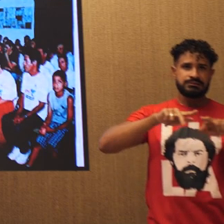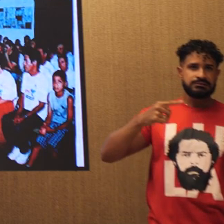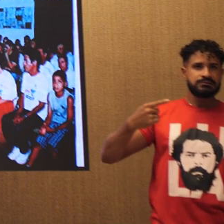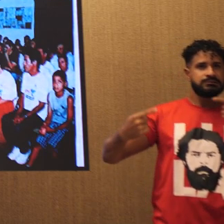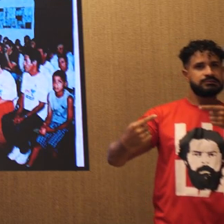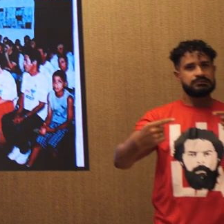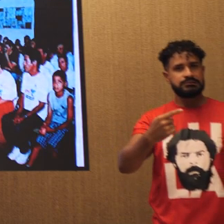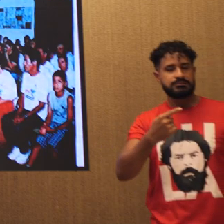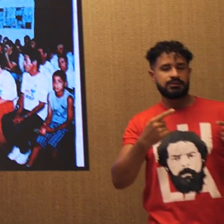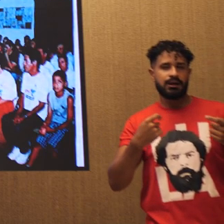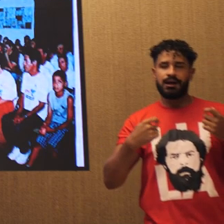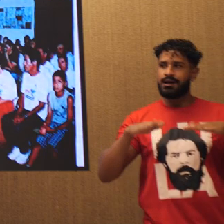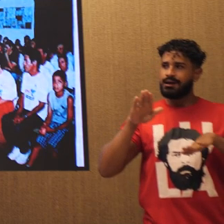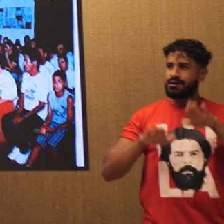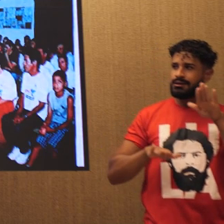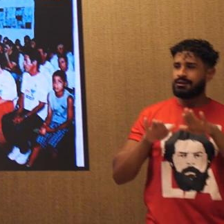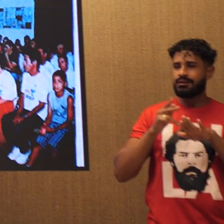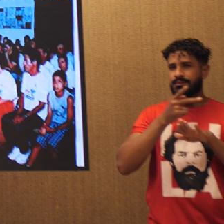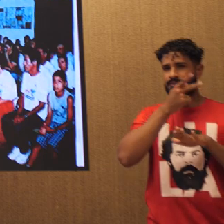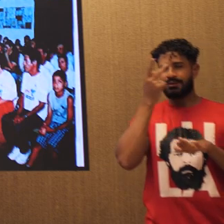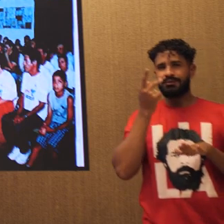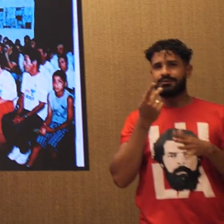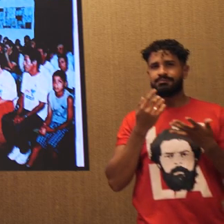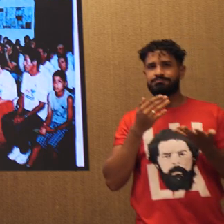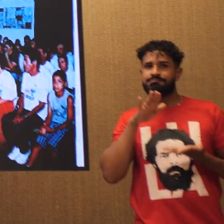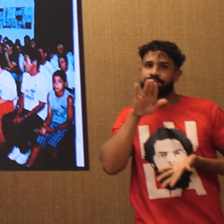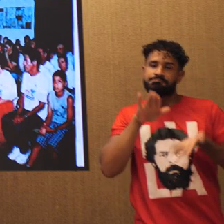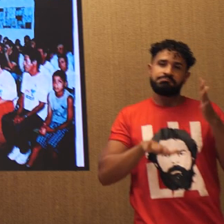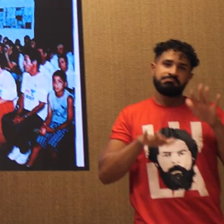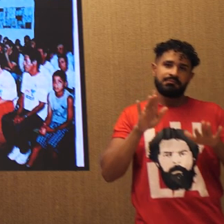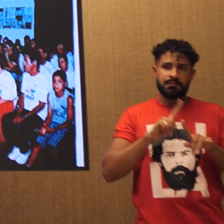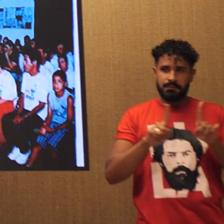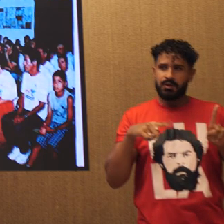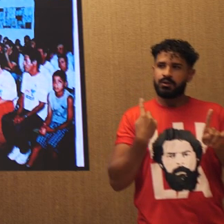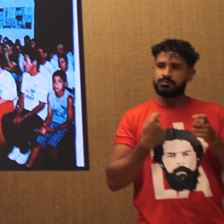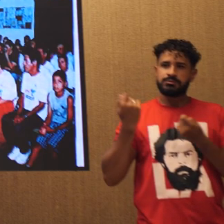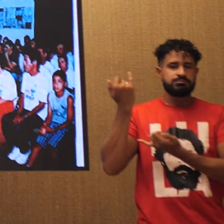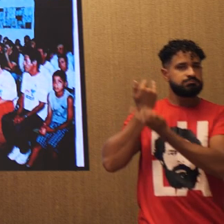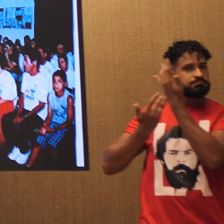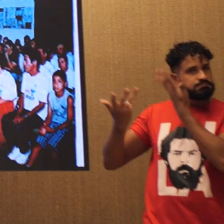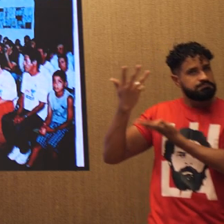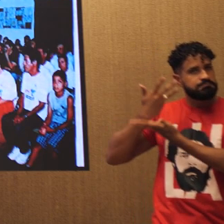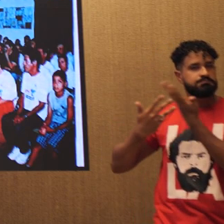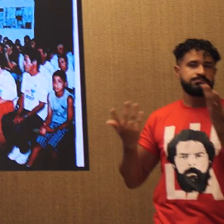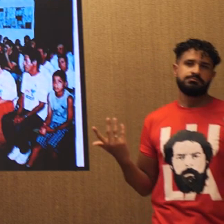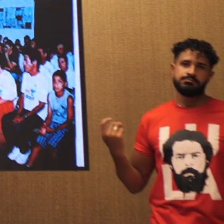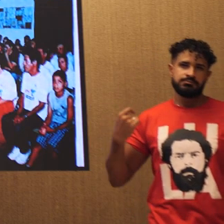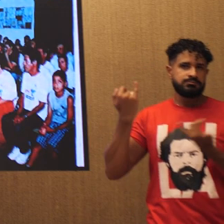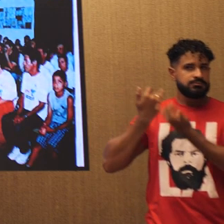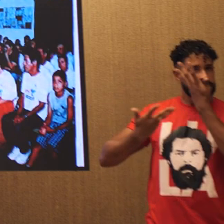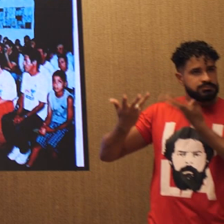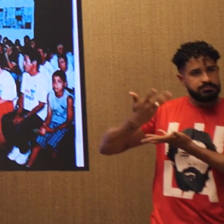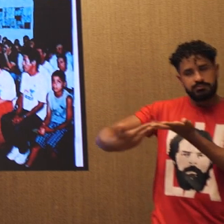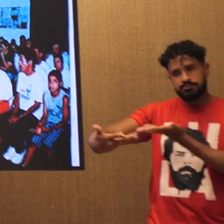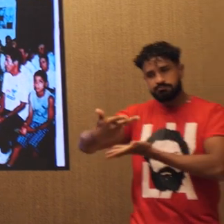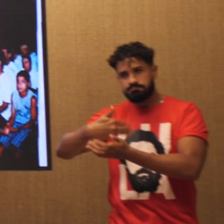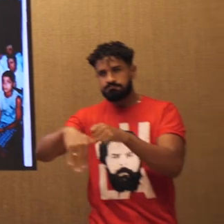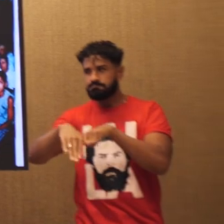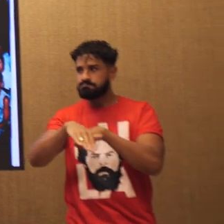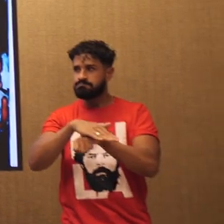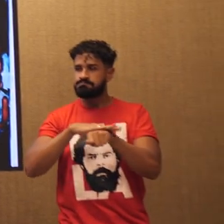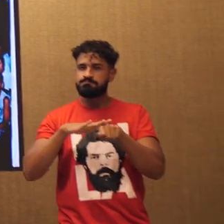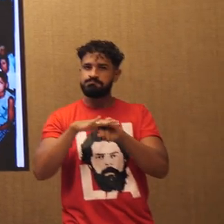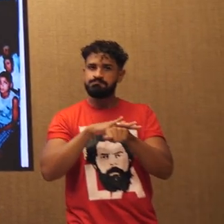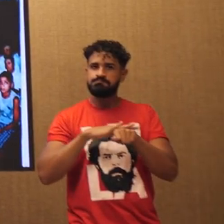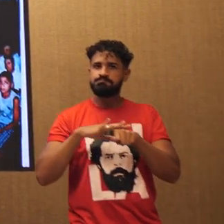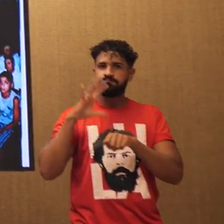né? Às vezes chega muita conversa que de repente não... Porém, nós temos que ouvir. Temos que ouvir, temos que conversar e